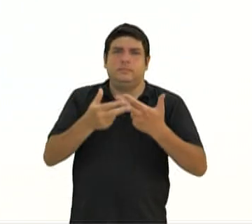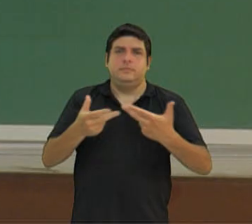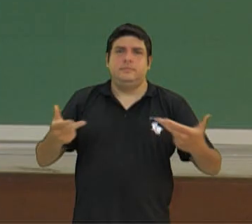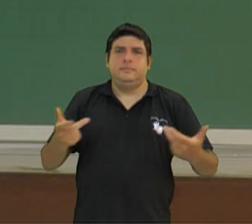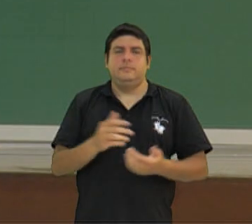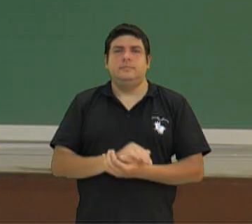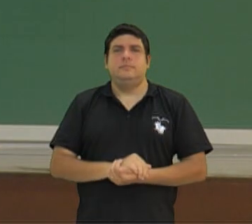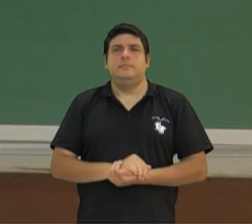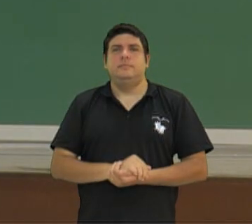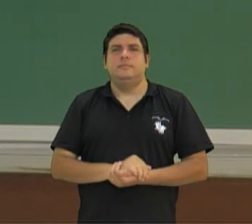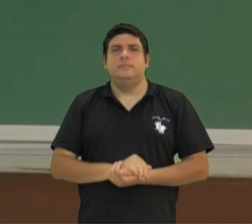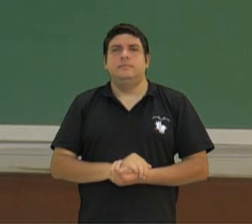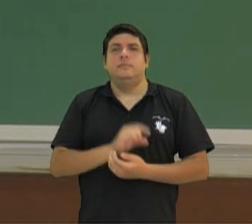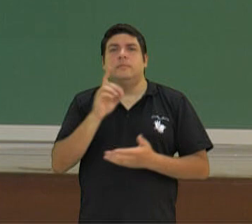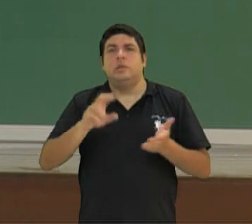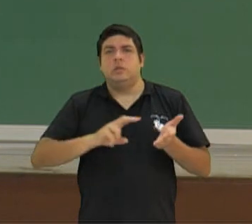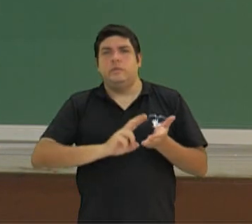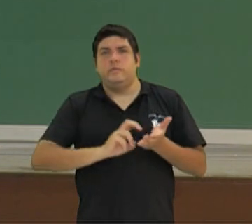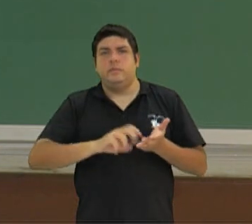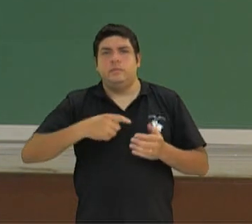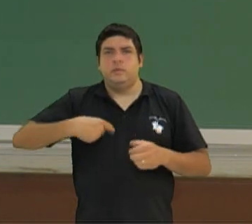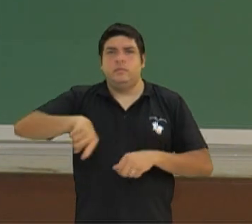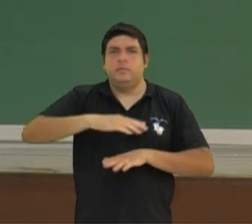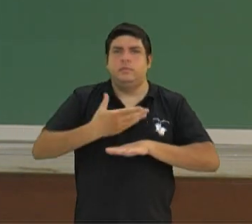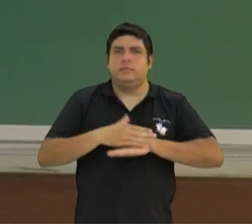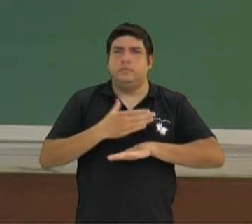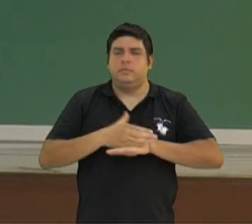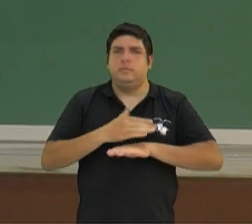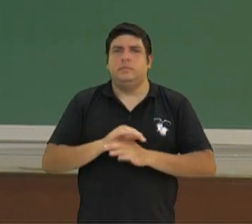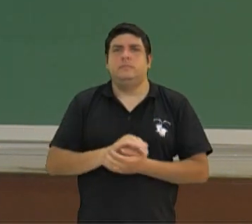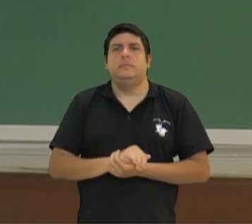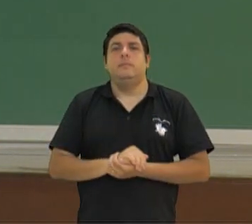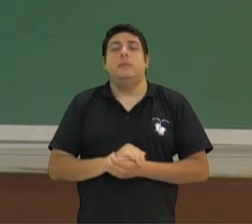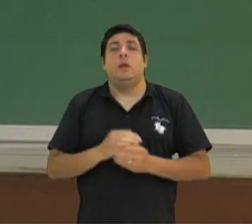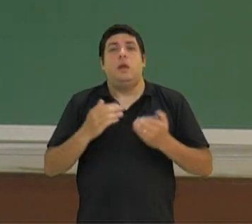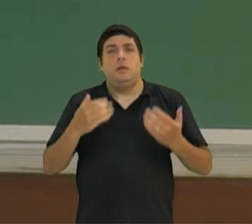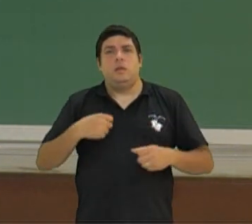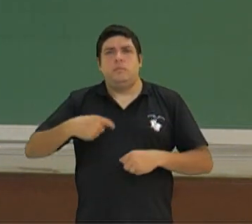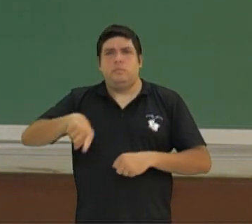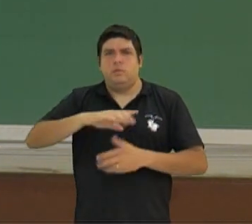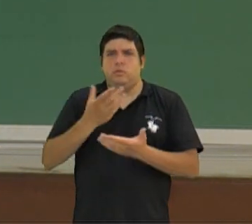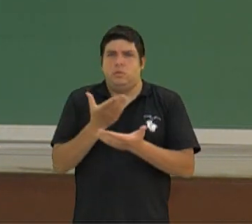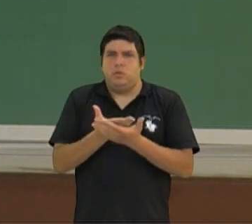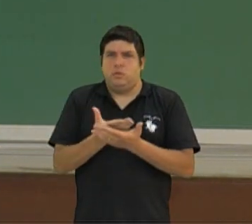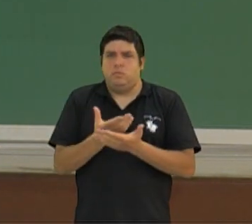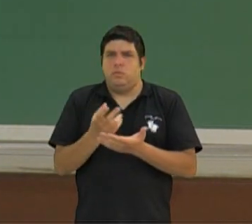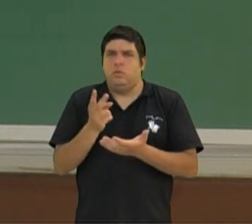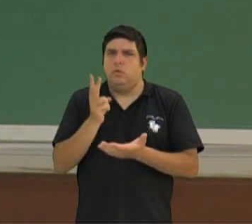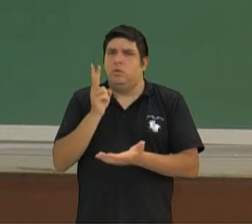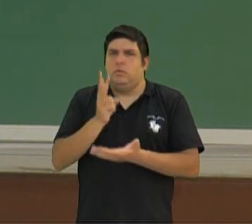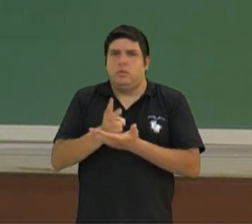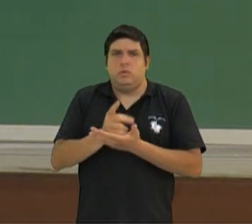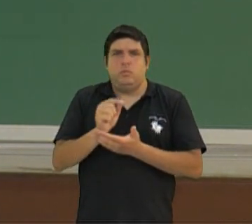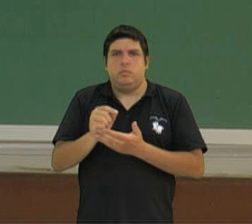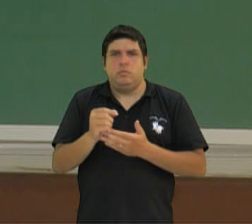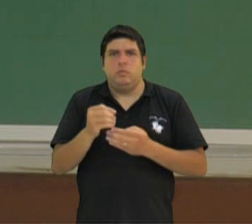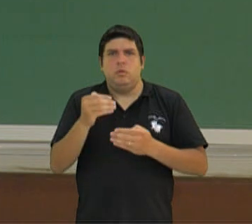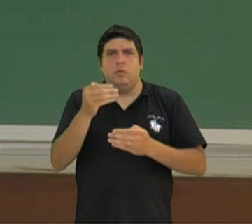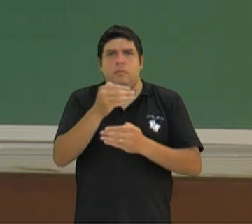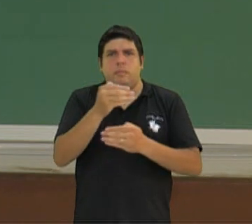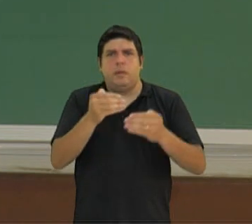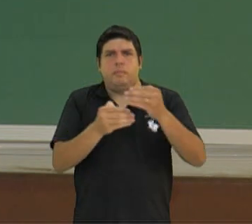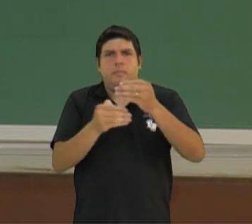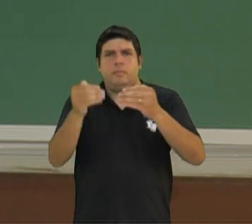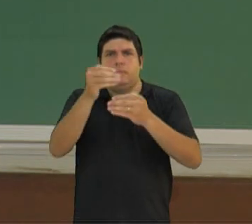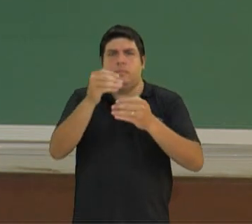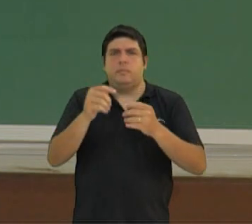só um vocabulário para a gente poder praticar. E assim, gente, as nossas aulas eu sempre busco intercalar ela, né? Slide a slide, né?